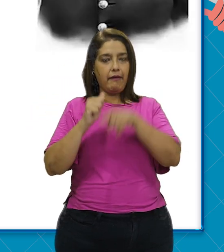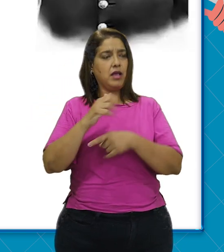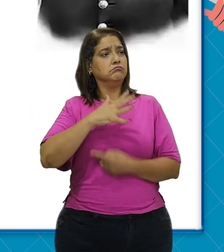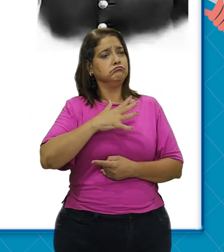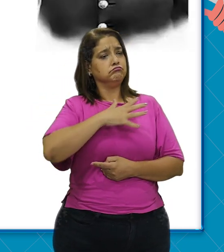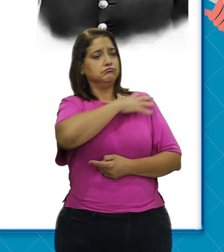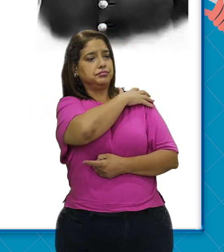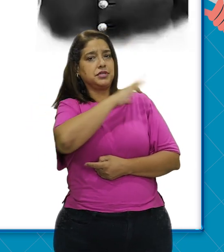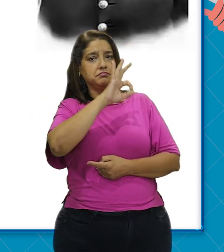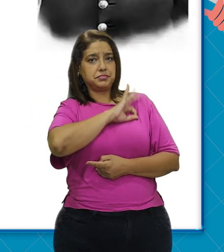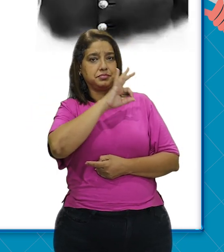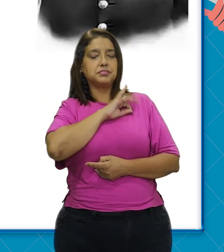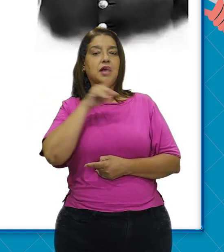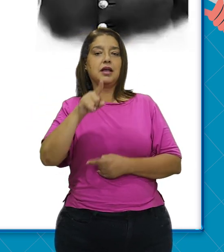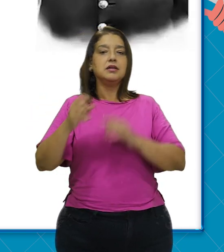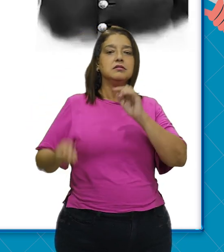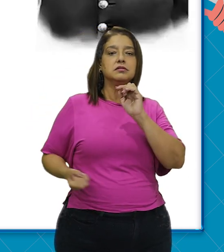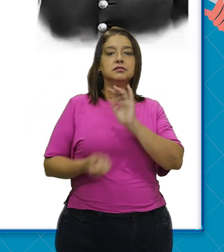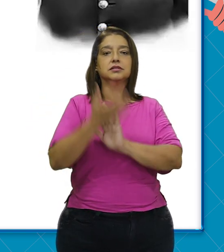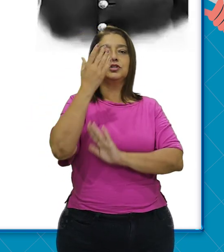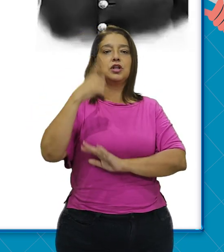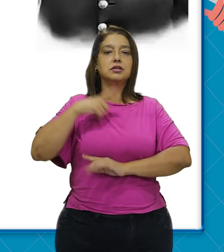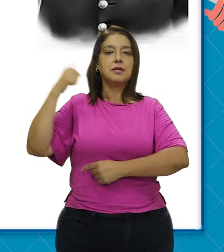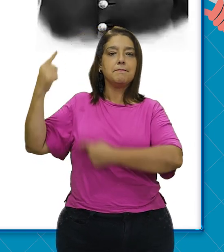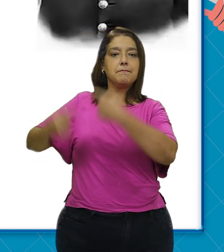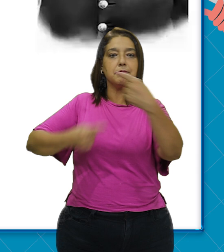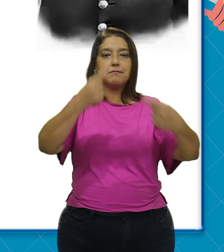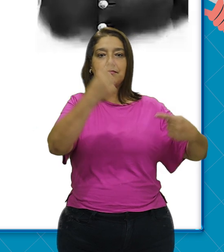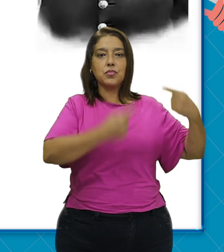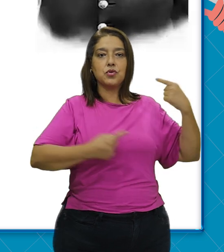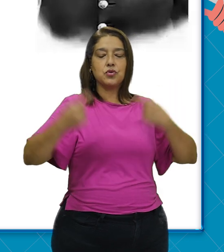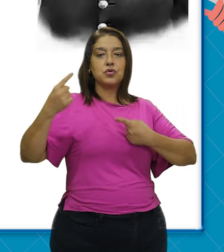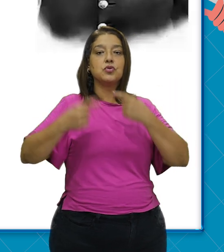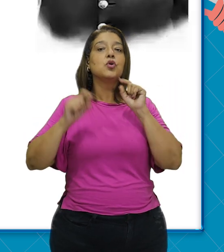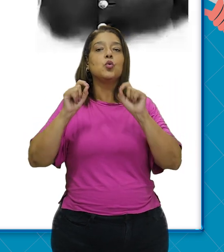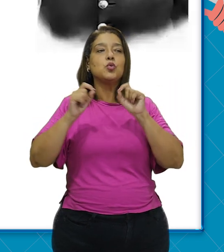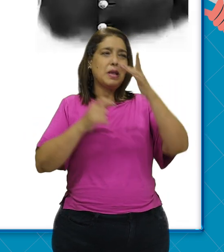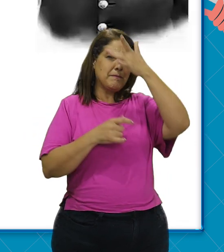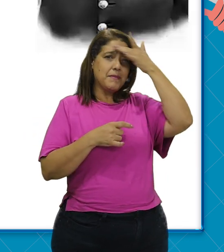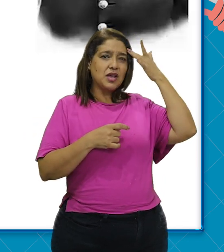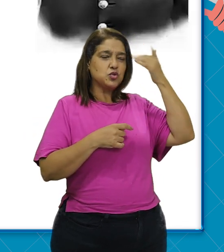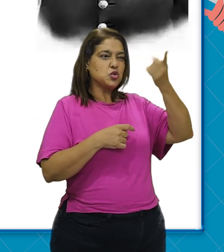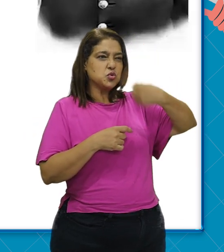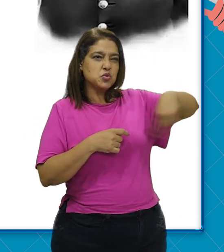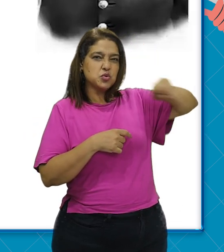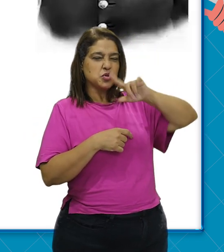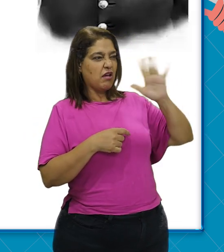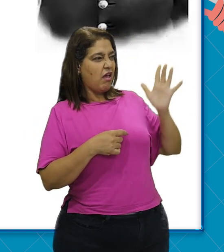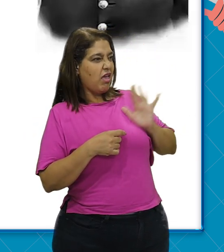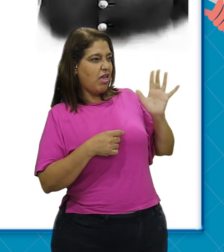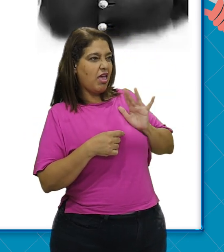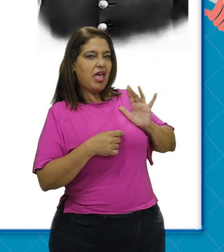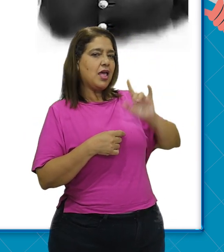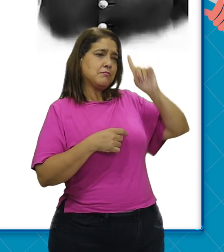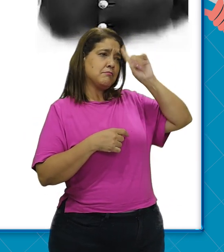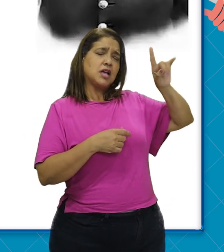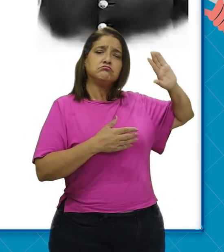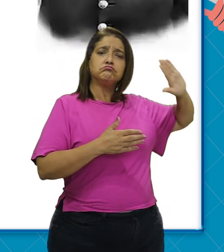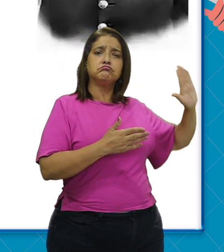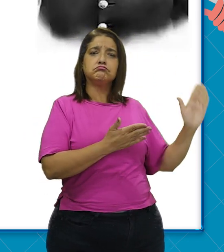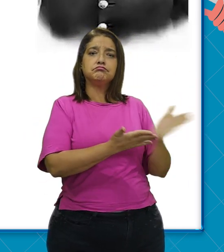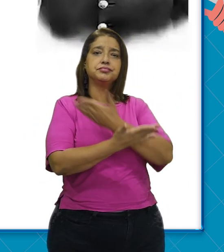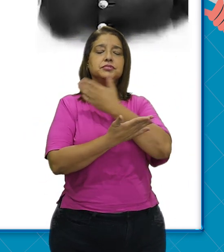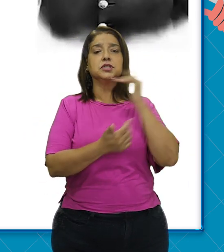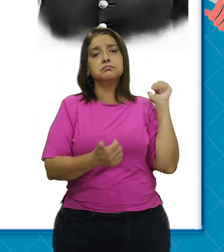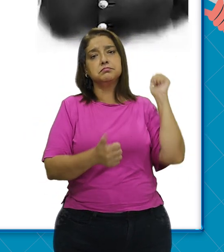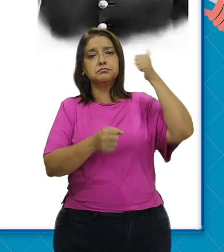implantou a política das salvações, com o objetivo de tirar o poder das mãos dos grandes fazendeiros que comandavam as oligarquias e colocar no